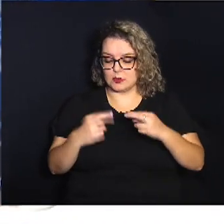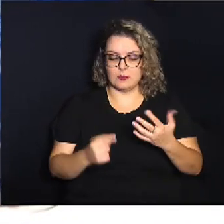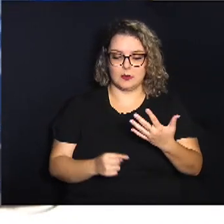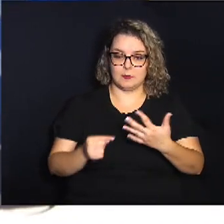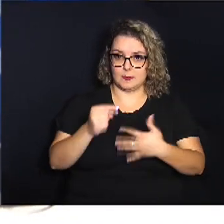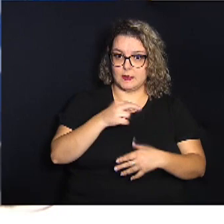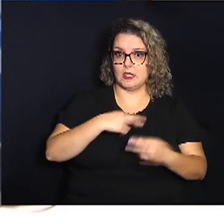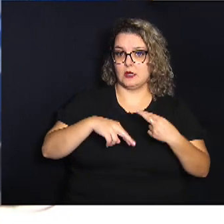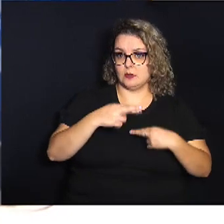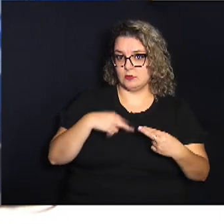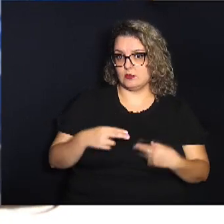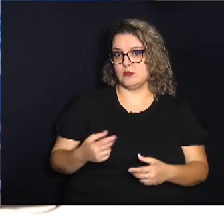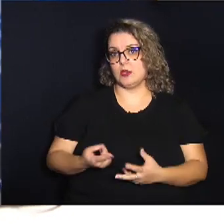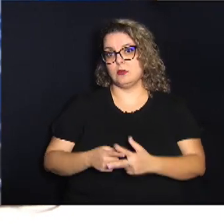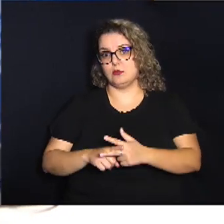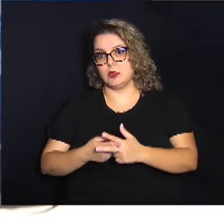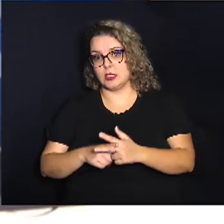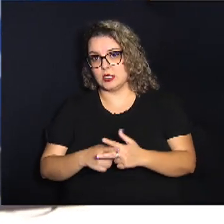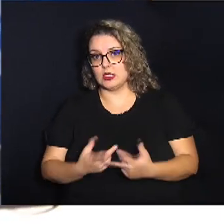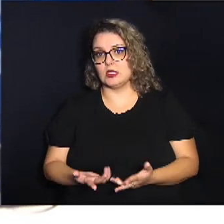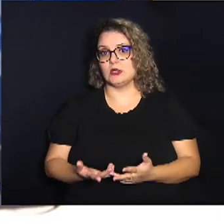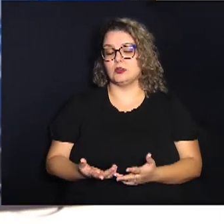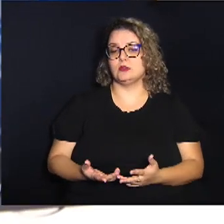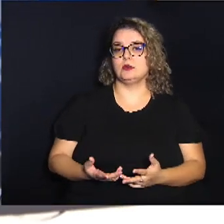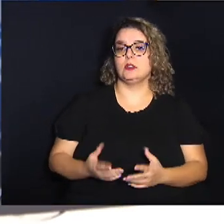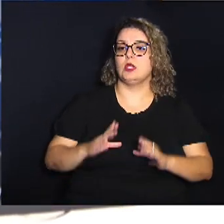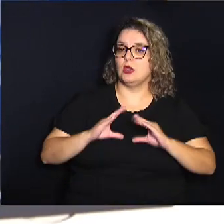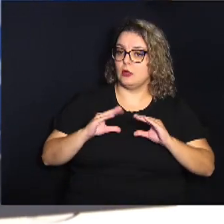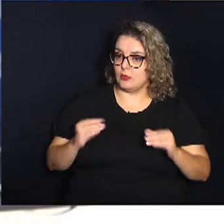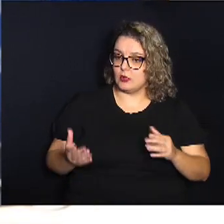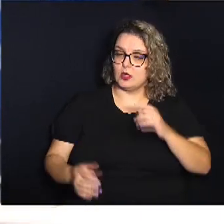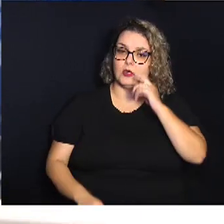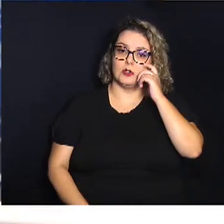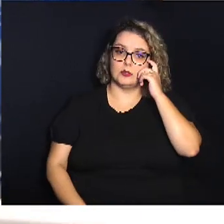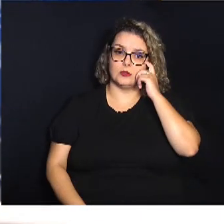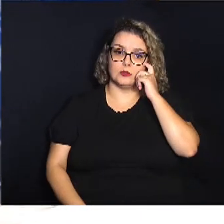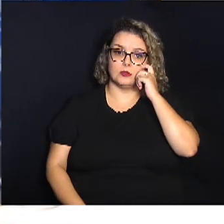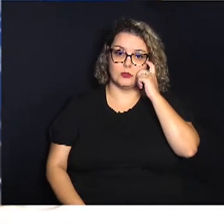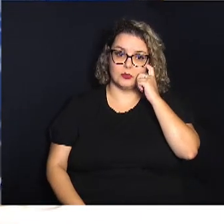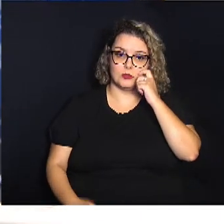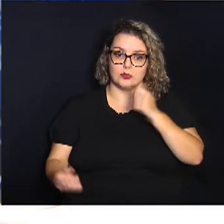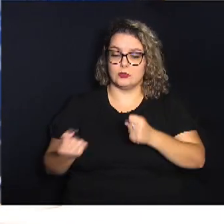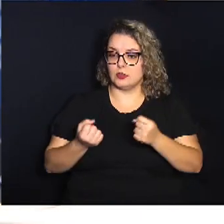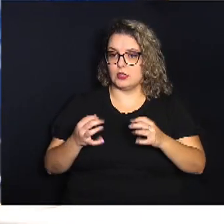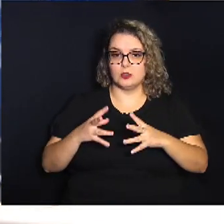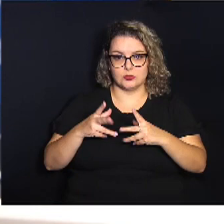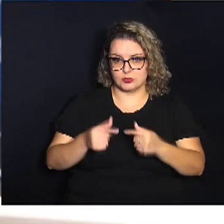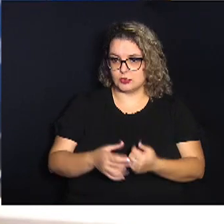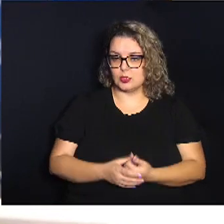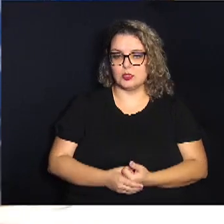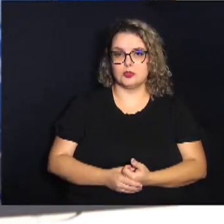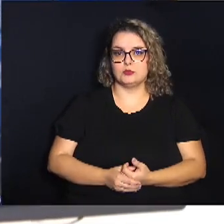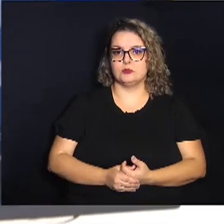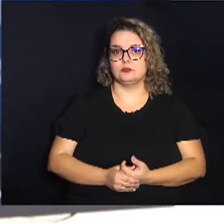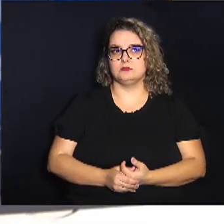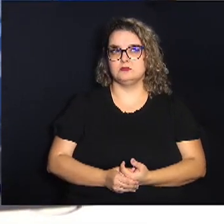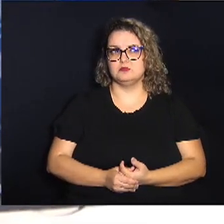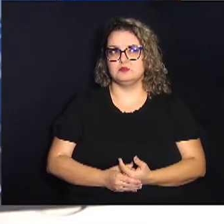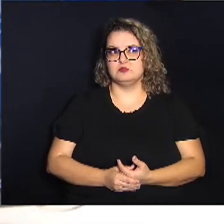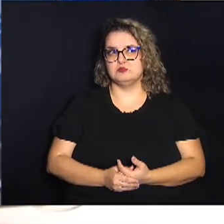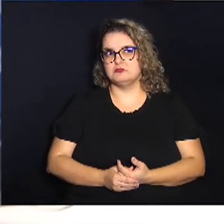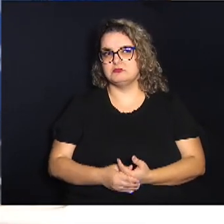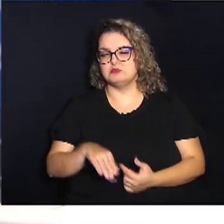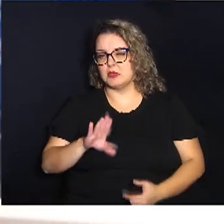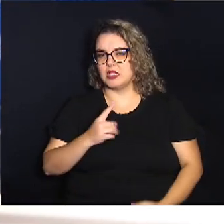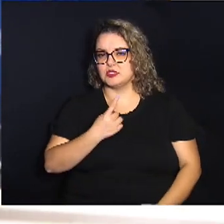relações mecânicas e conforto né do veículo todos dá mais de mil e cem